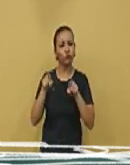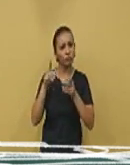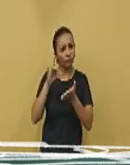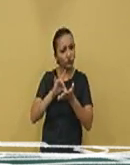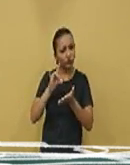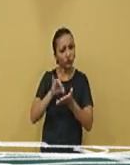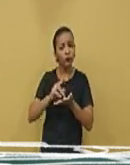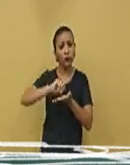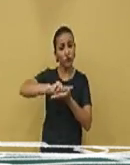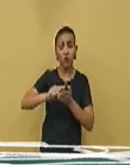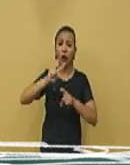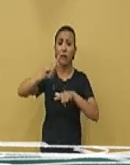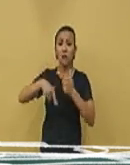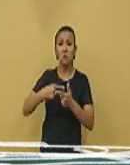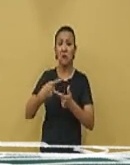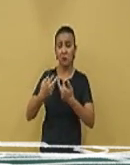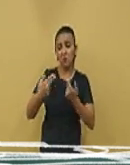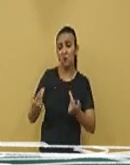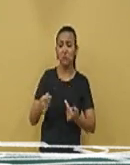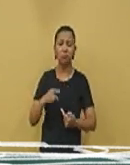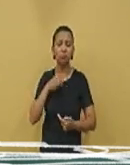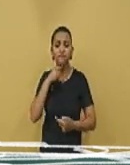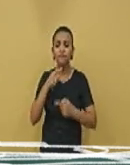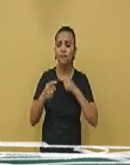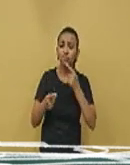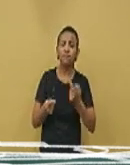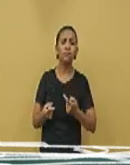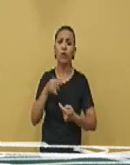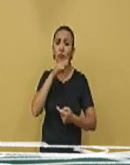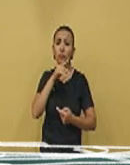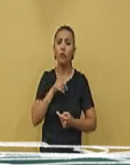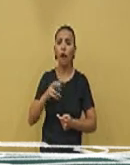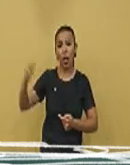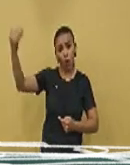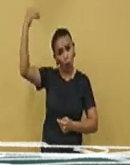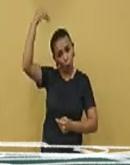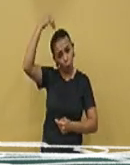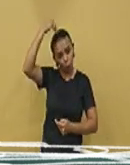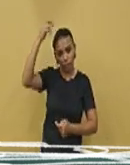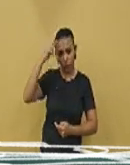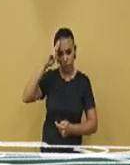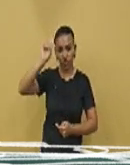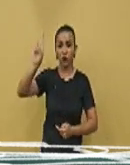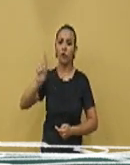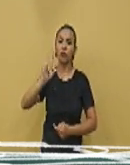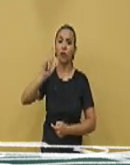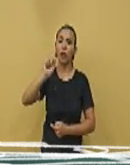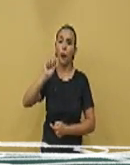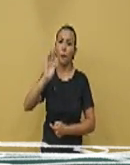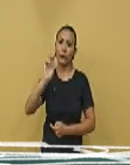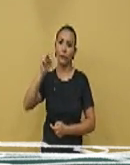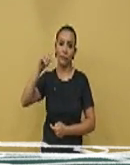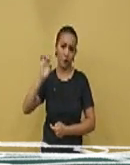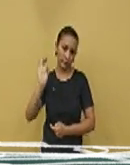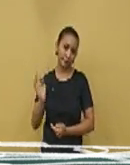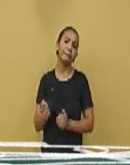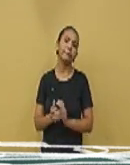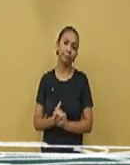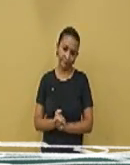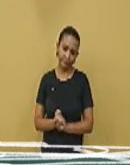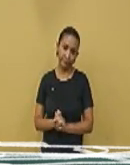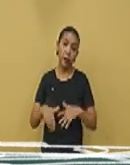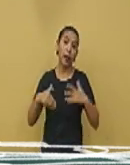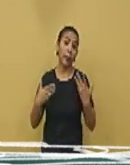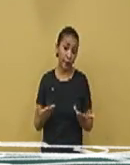aí depois a coisa não dá certo, aí coloca a culpa no chefe de gabinete. Né? Sempre assim, né? Então, é